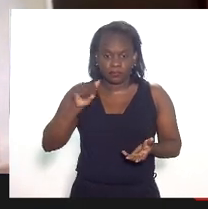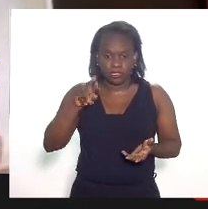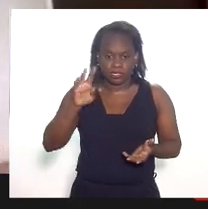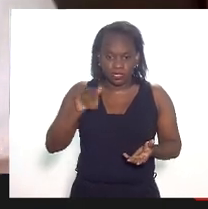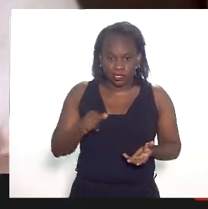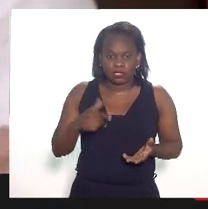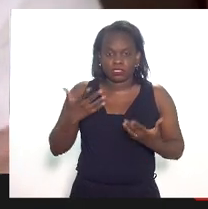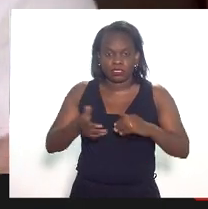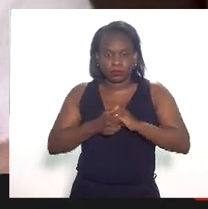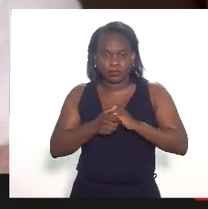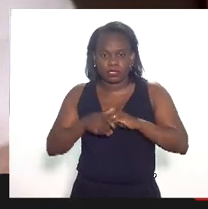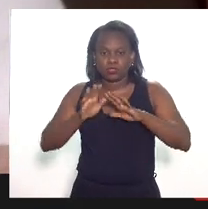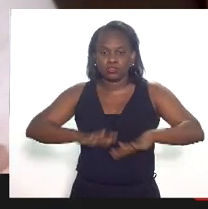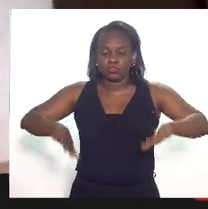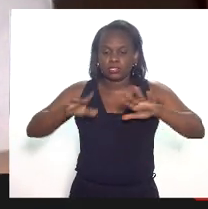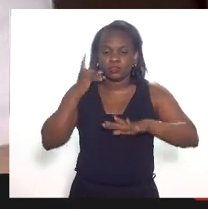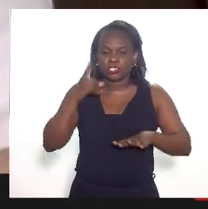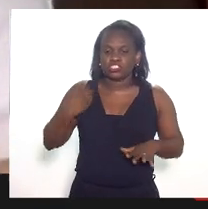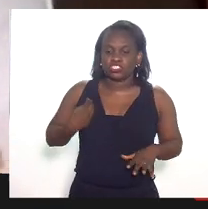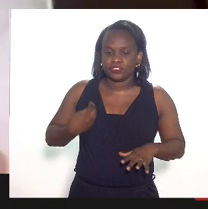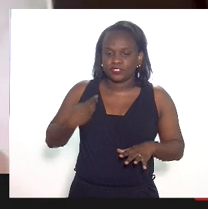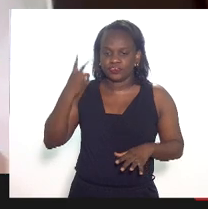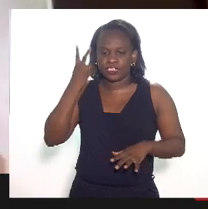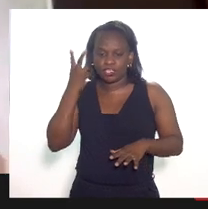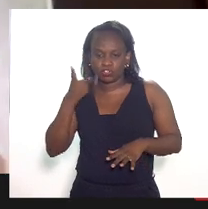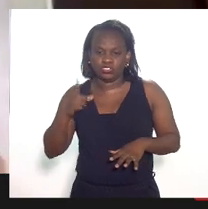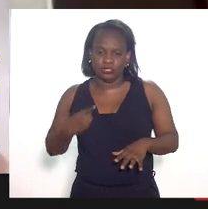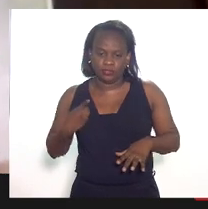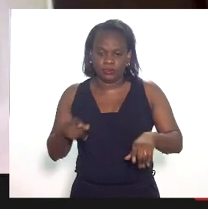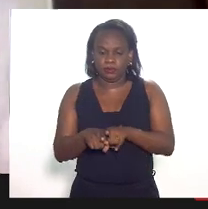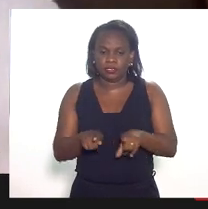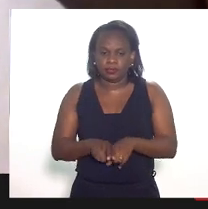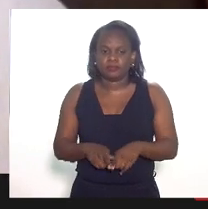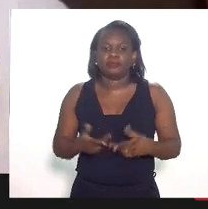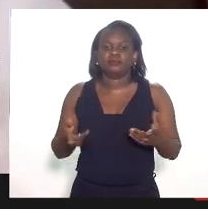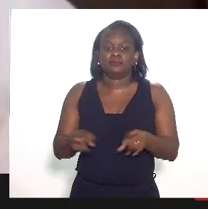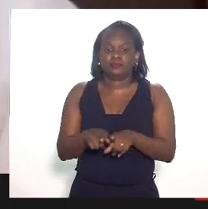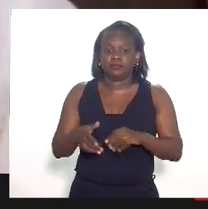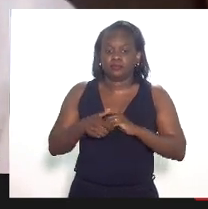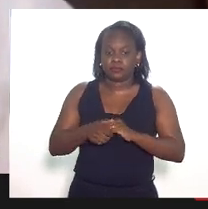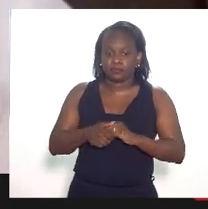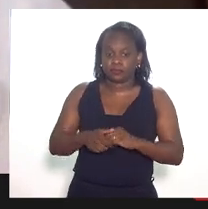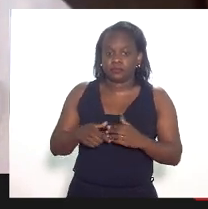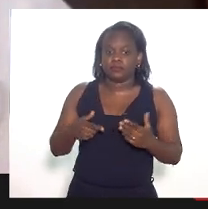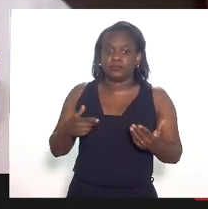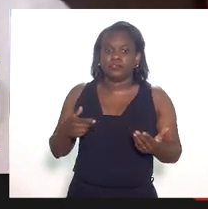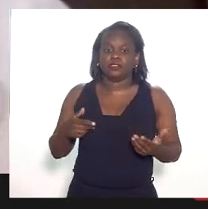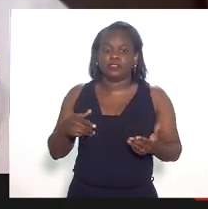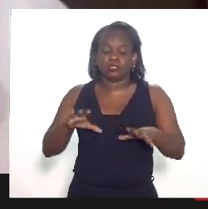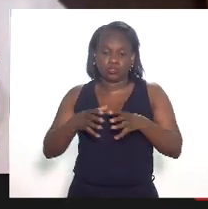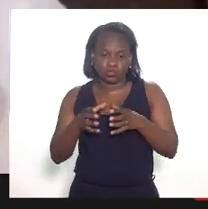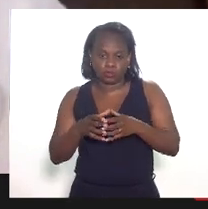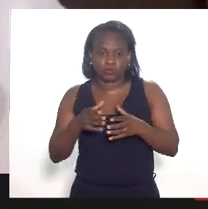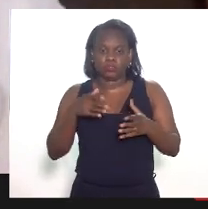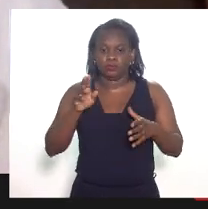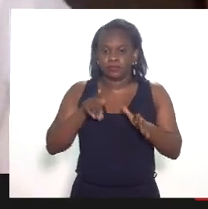Rocha, quero cumprimentar todas as deputadas, vereadoras e vereadores. Quero também cumprimentar a Defensoria Pública, os pesquisadores, universidades,